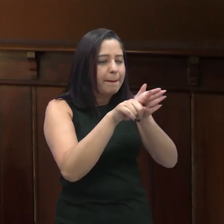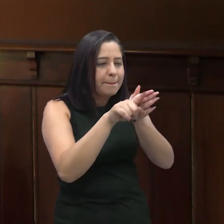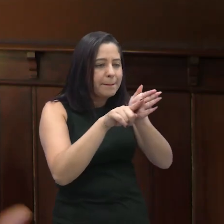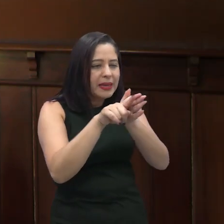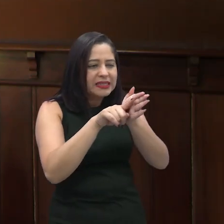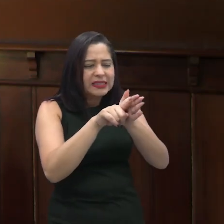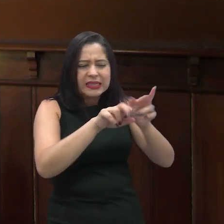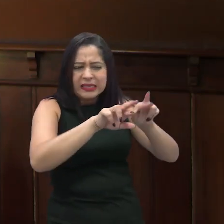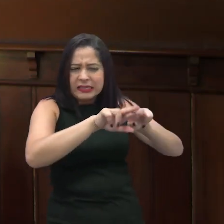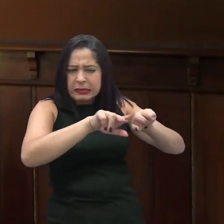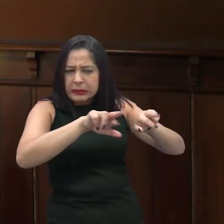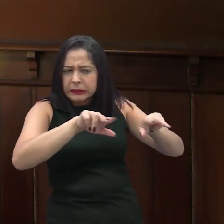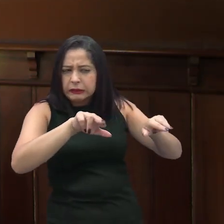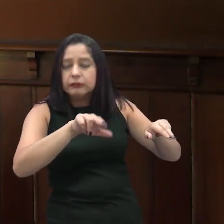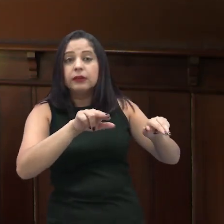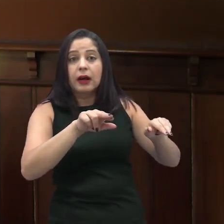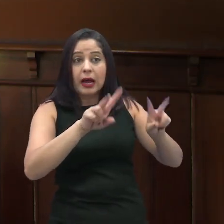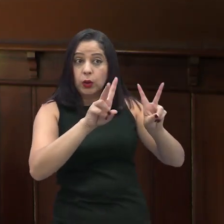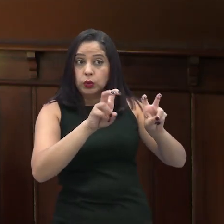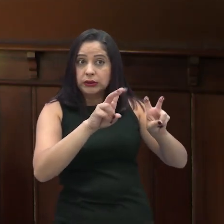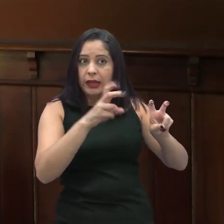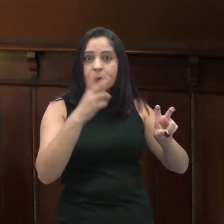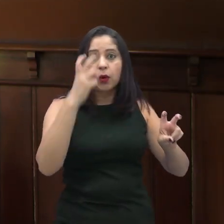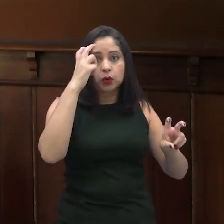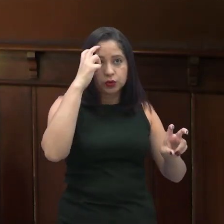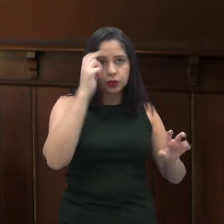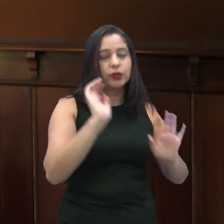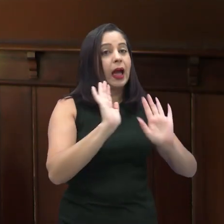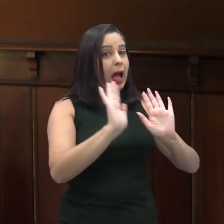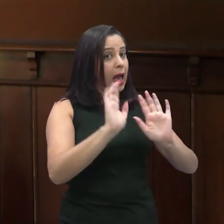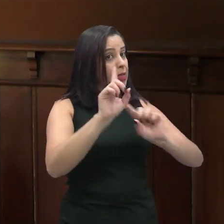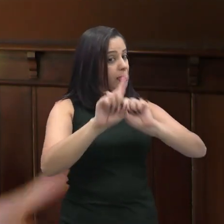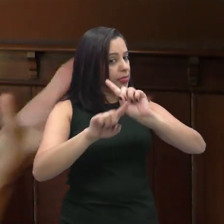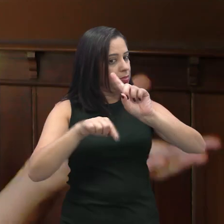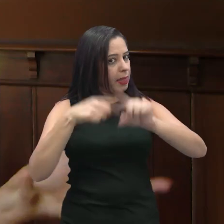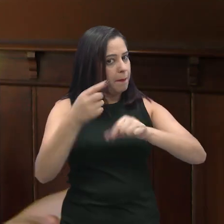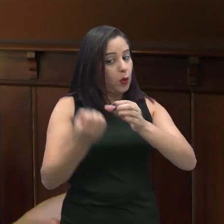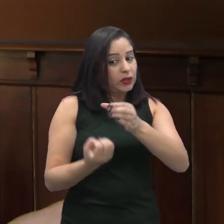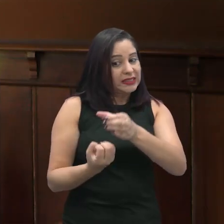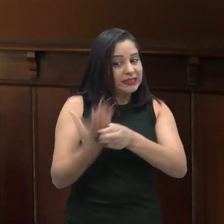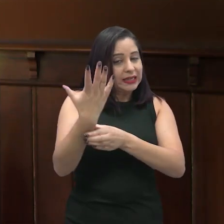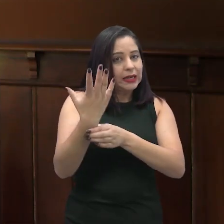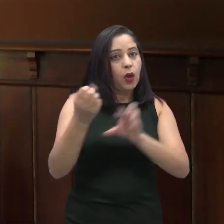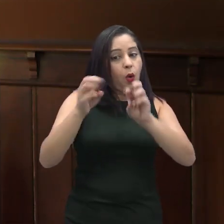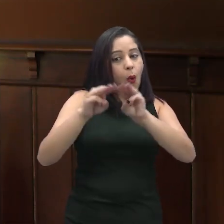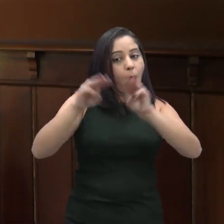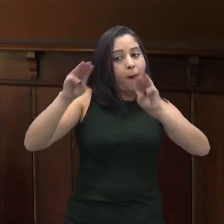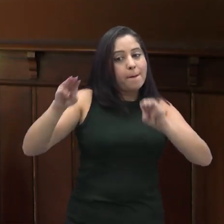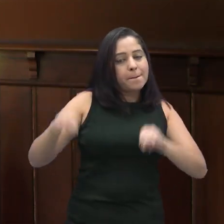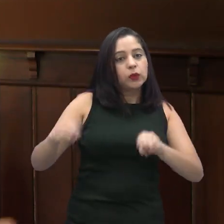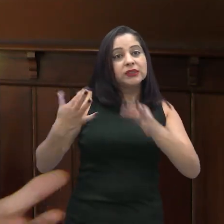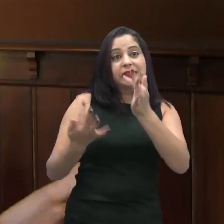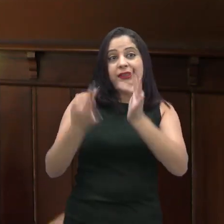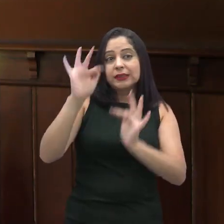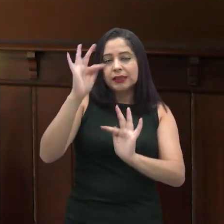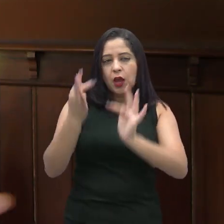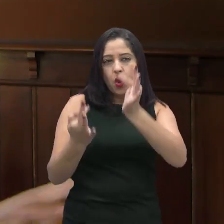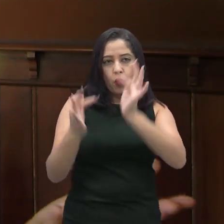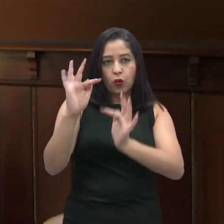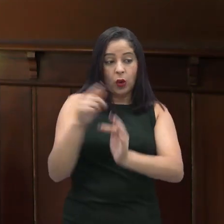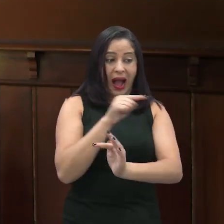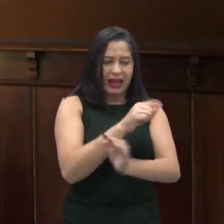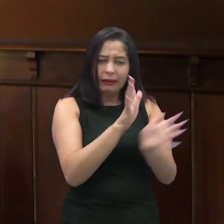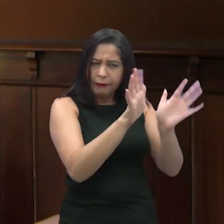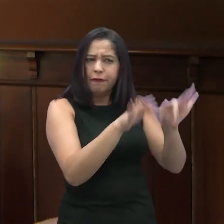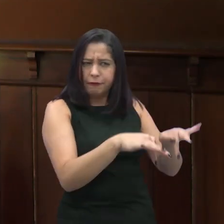conduzia o trabalho da comissão. E aí o Museu do Folclore, decorrente desse período das comissões de folclore, enfim, das